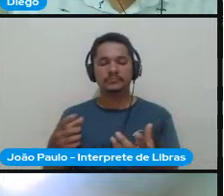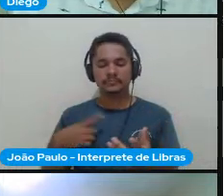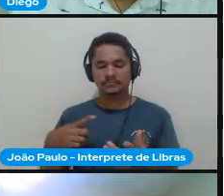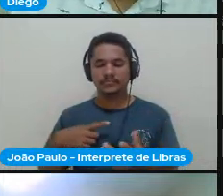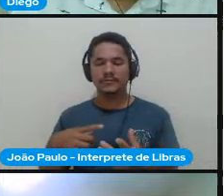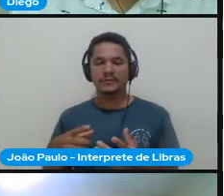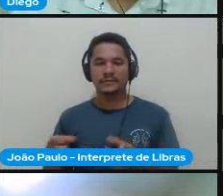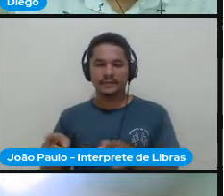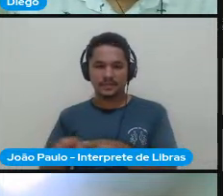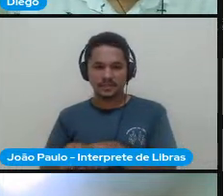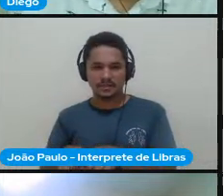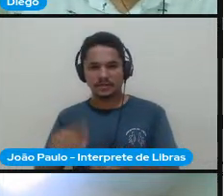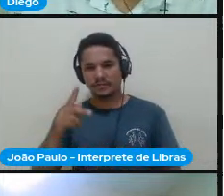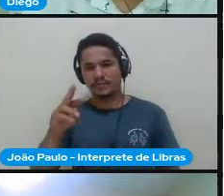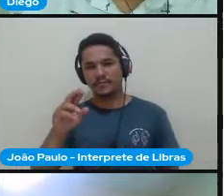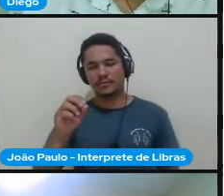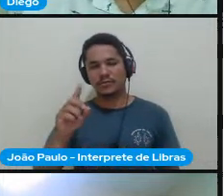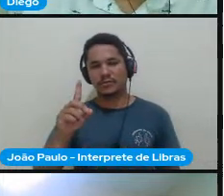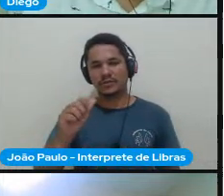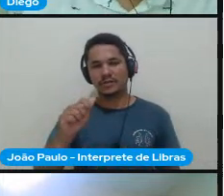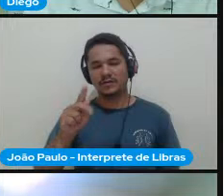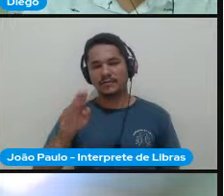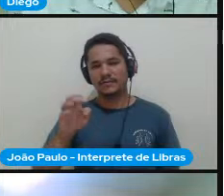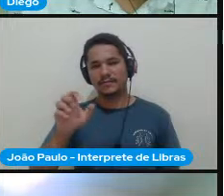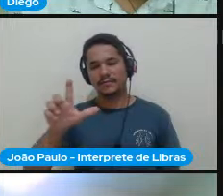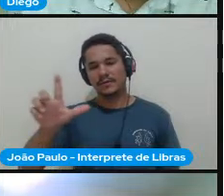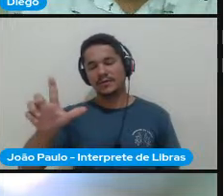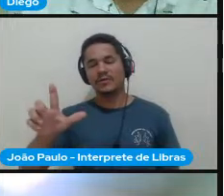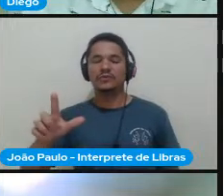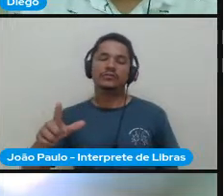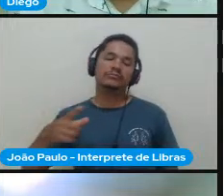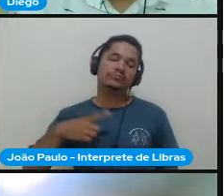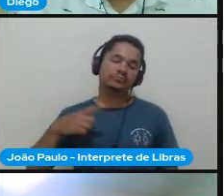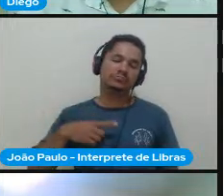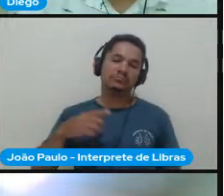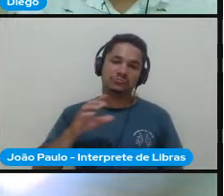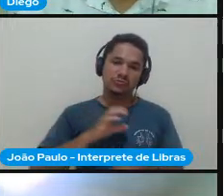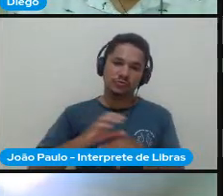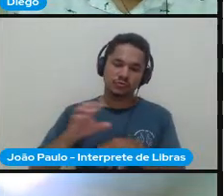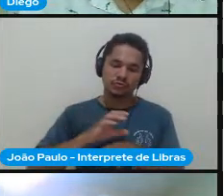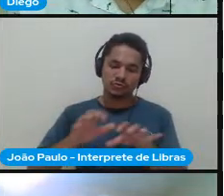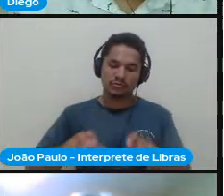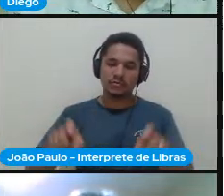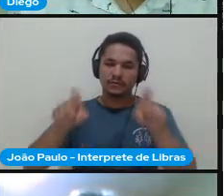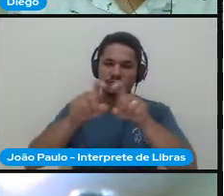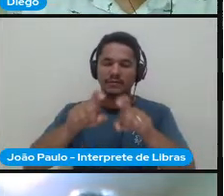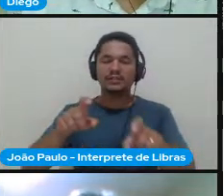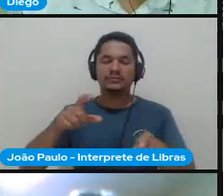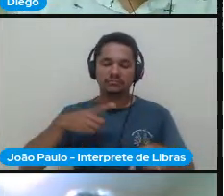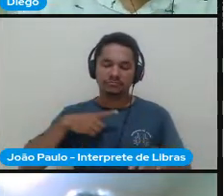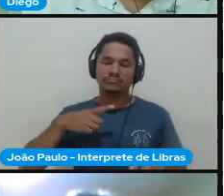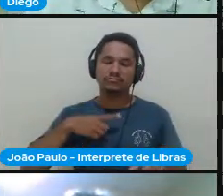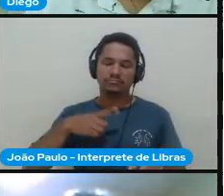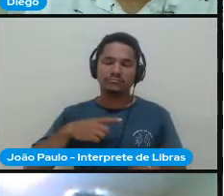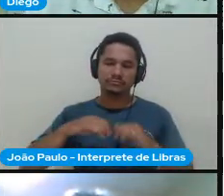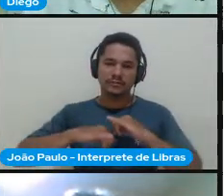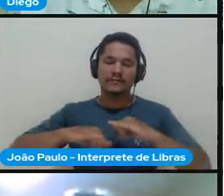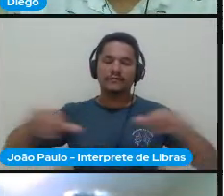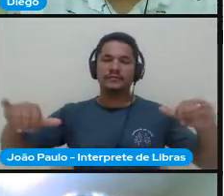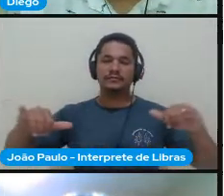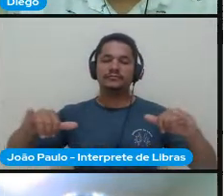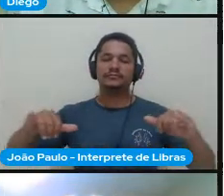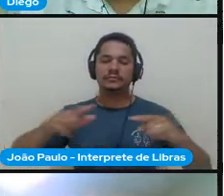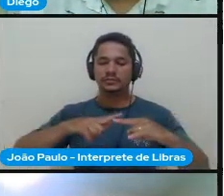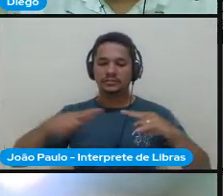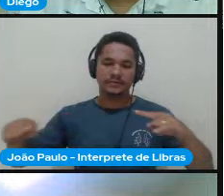a IPPE também sempre divulga ofertas dentro do curso de informática, e a gente vai estar divulgando para vocês, e eles estarão conosco na